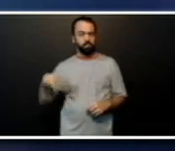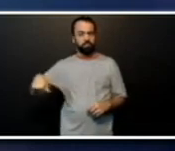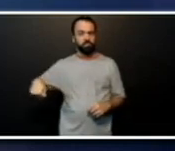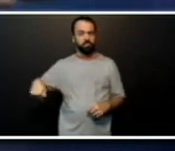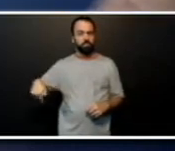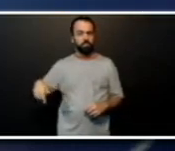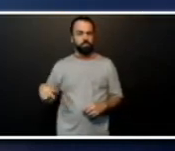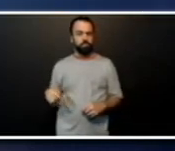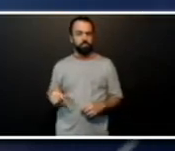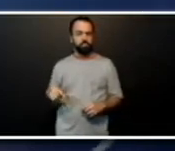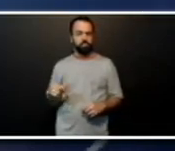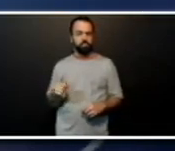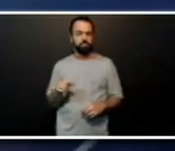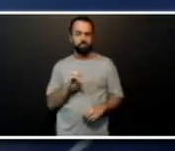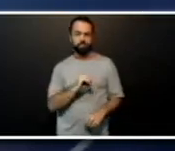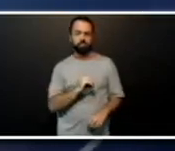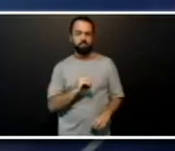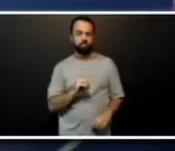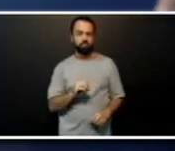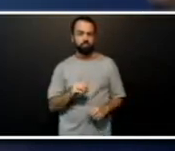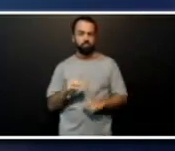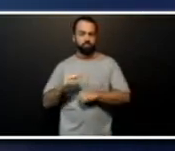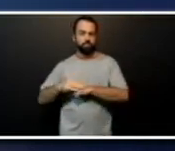7 ou 0?